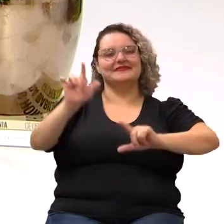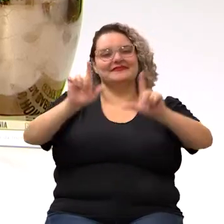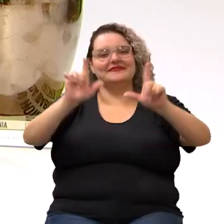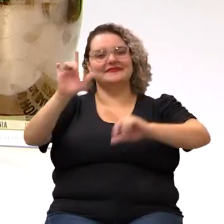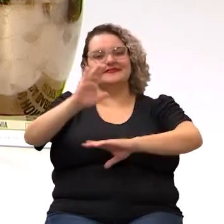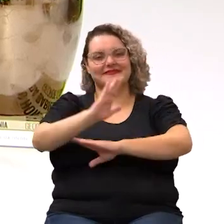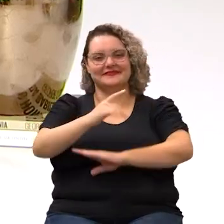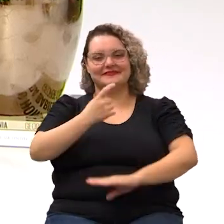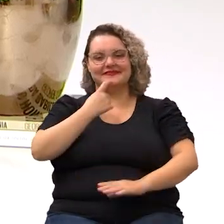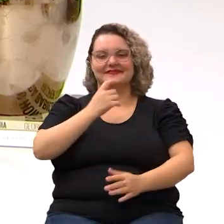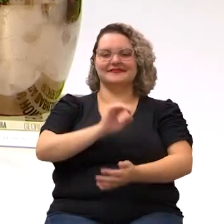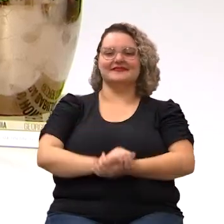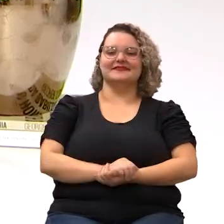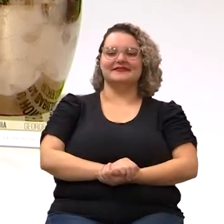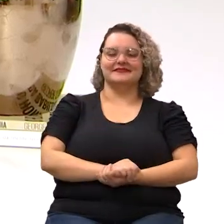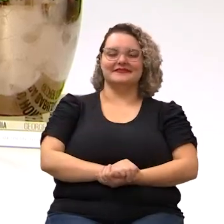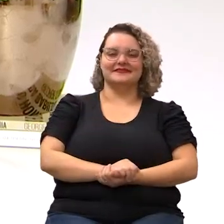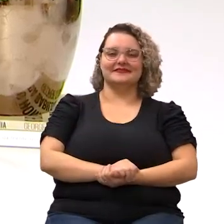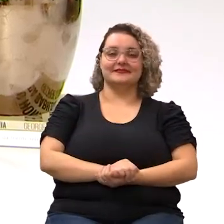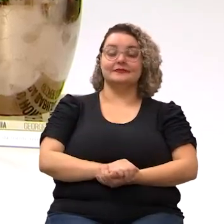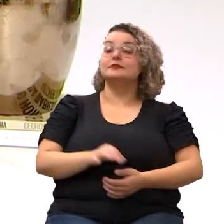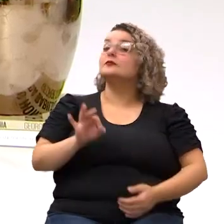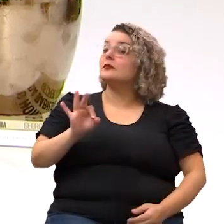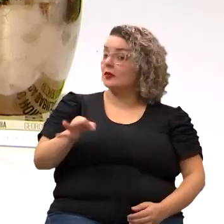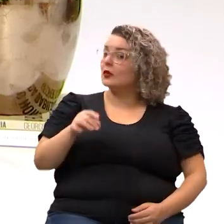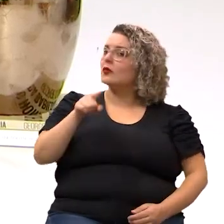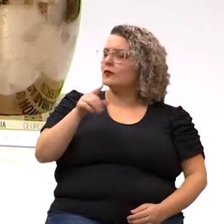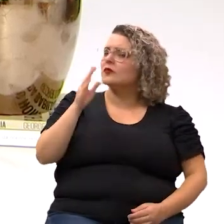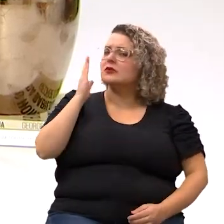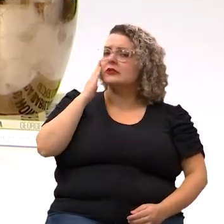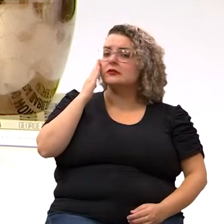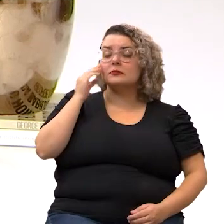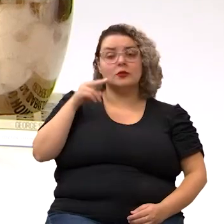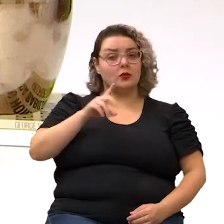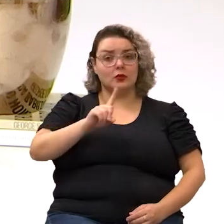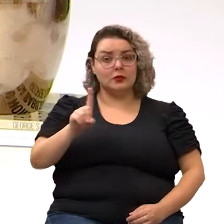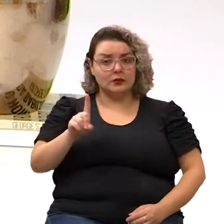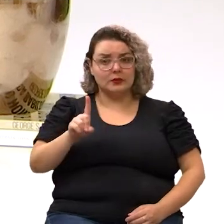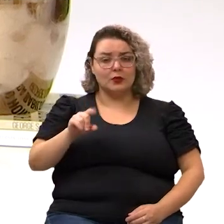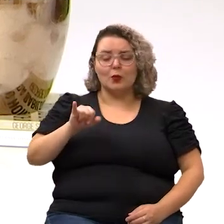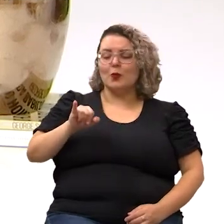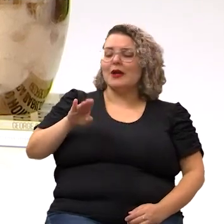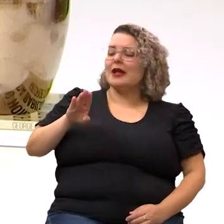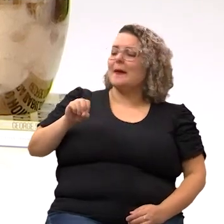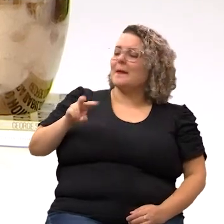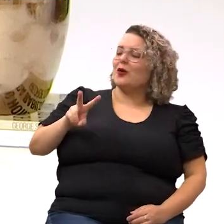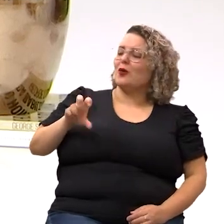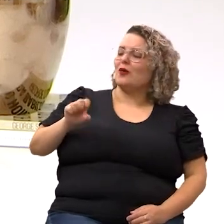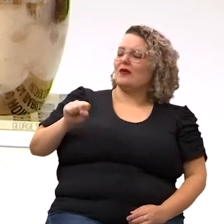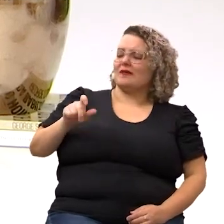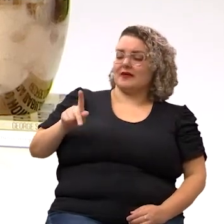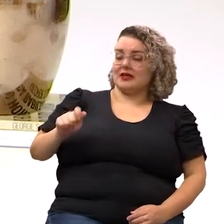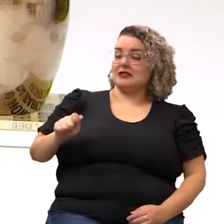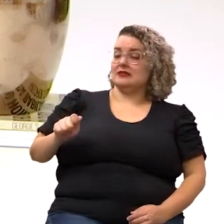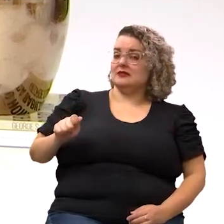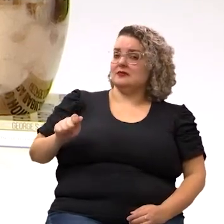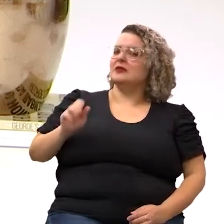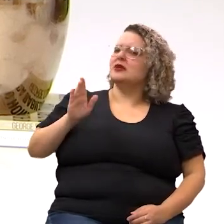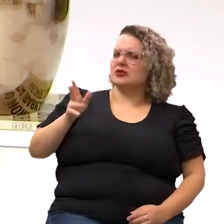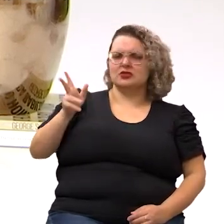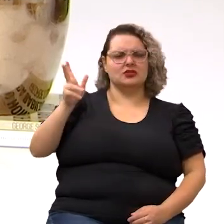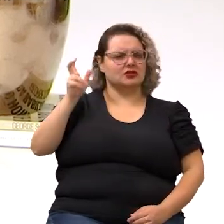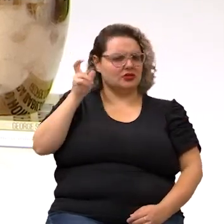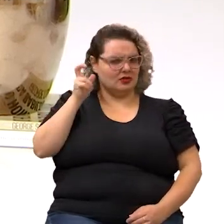programação da TV Câmara Campinas. Certamente você, sabendo ou não o que é o Ibovespa, você já deve